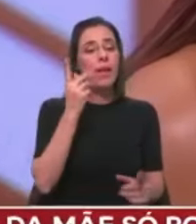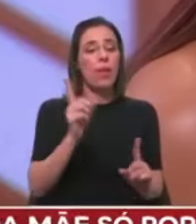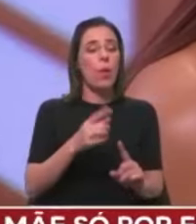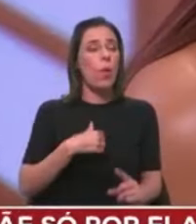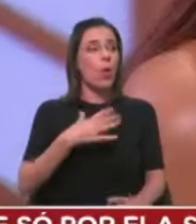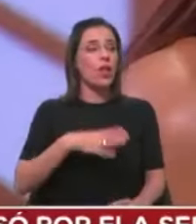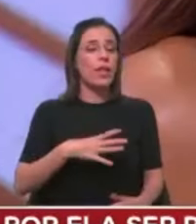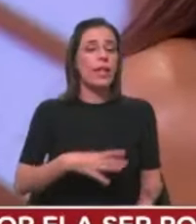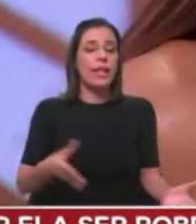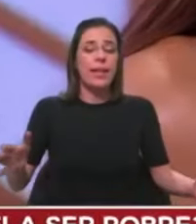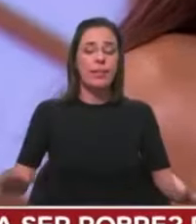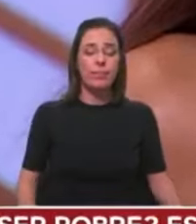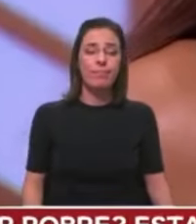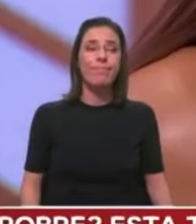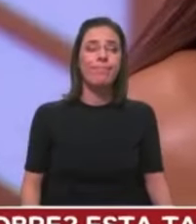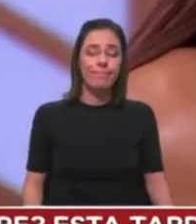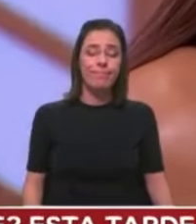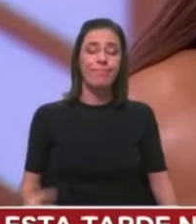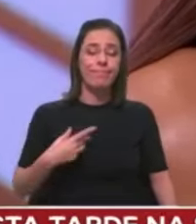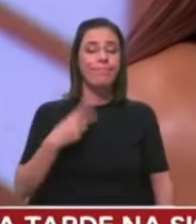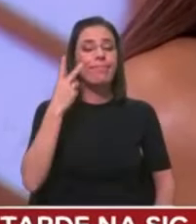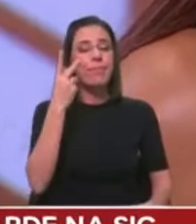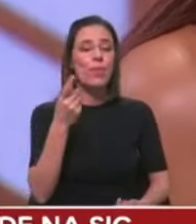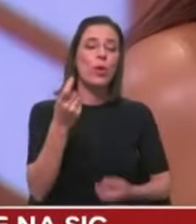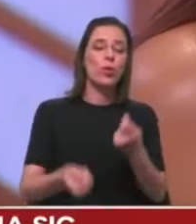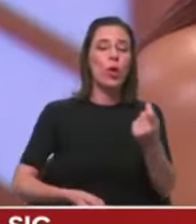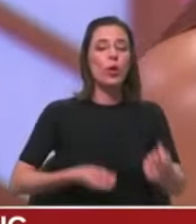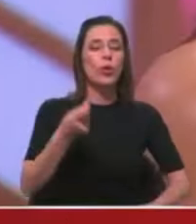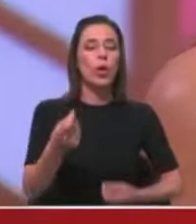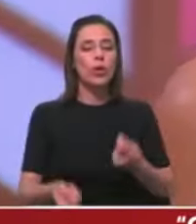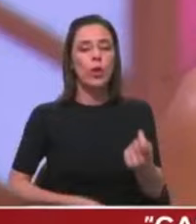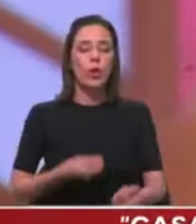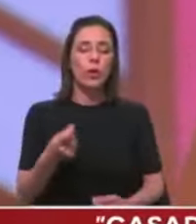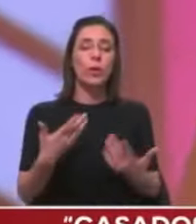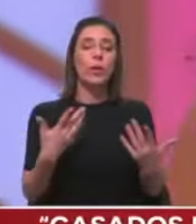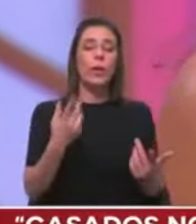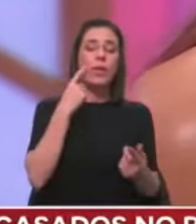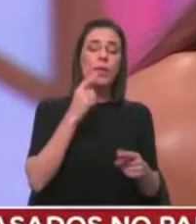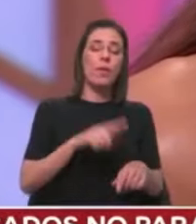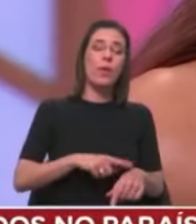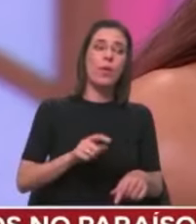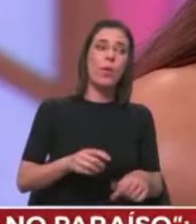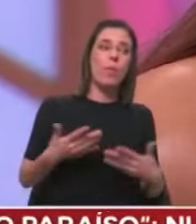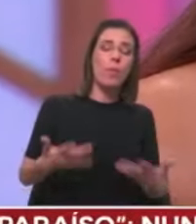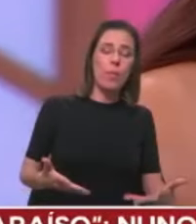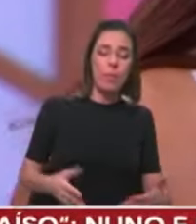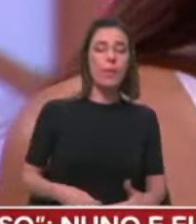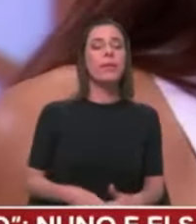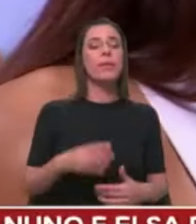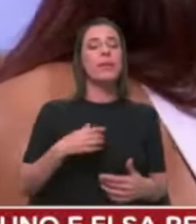aquilo que nós queremos e temos que ir vivendo aos poucos e poucos e agora a viver o momento,